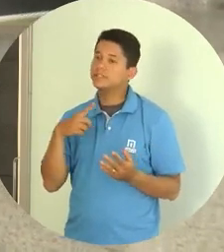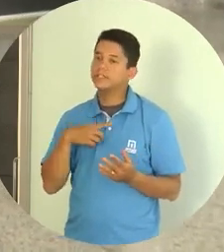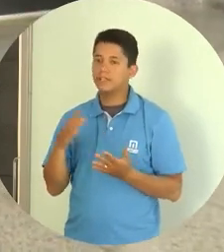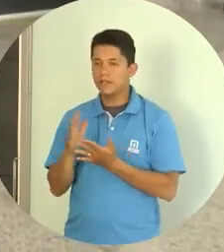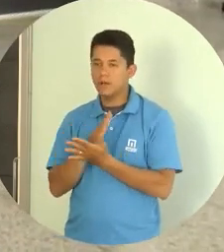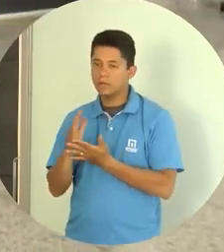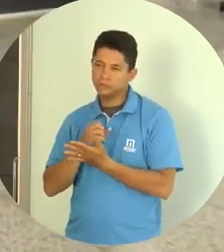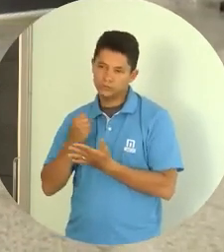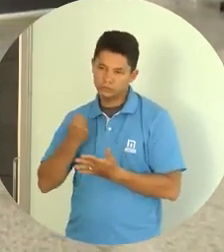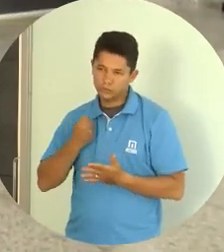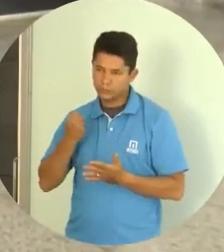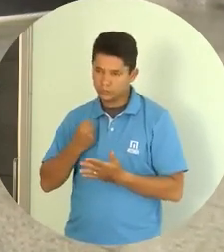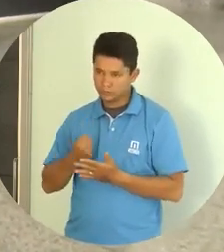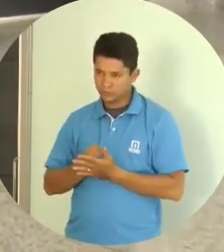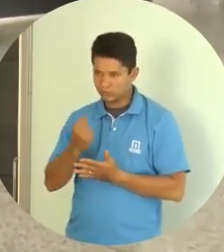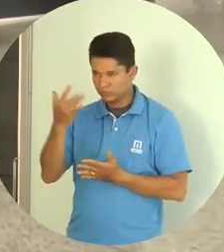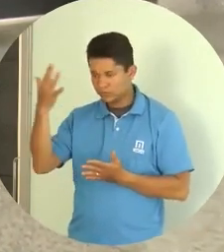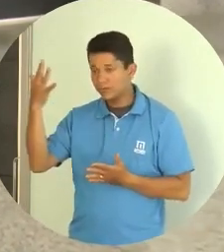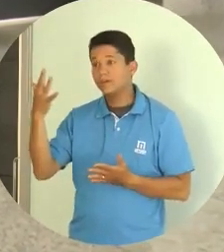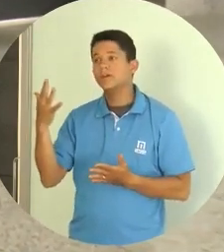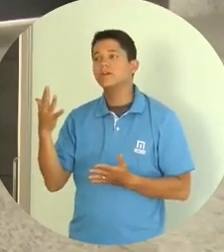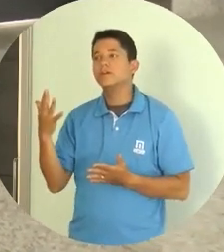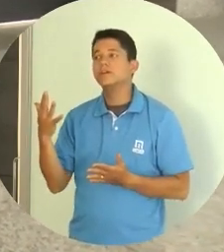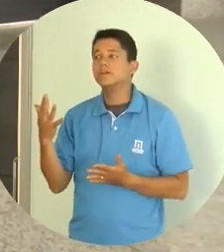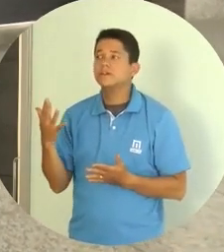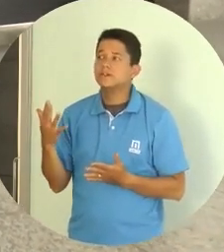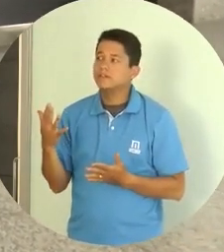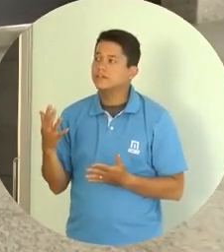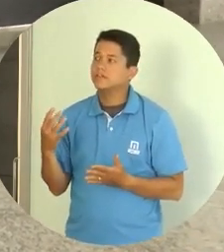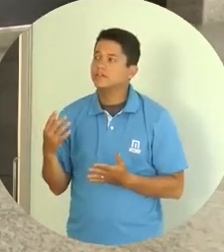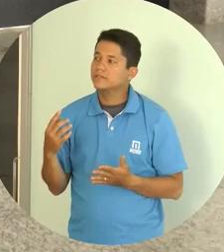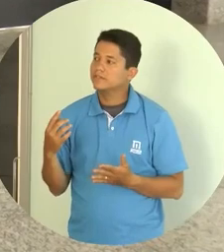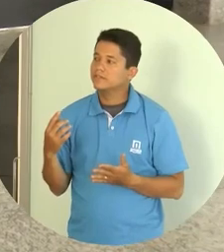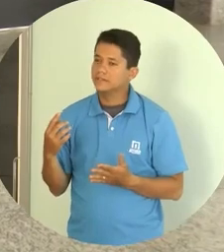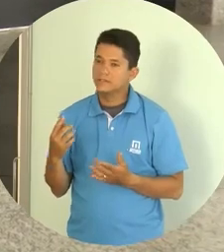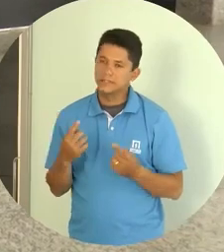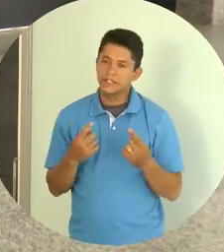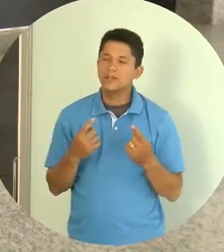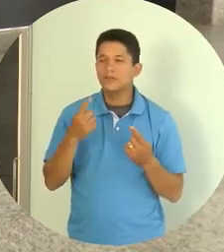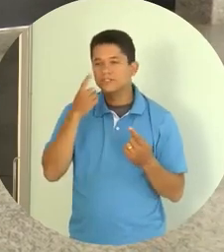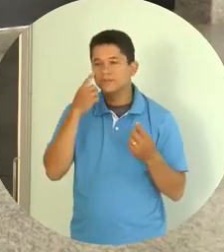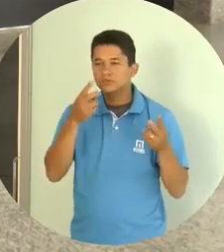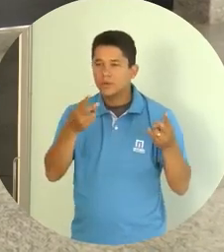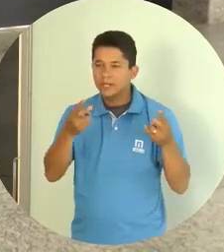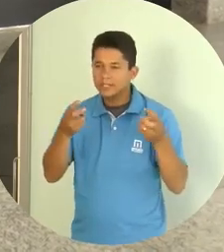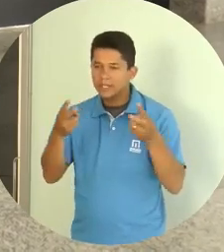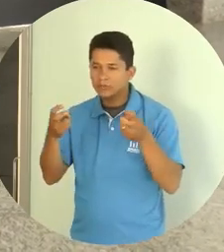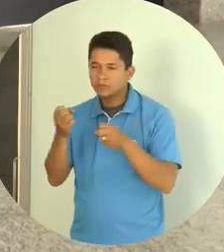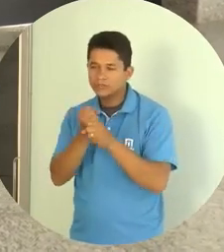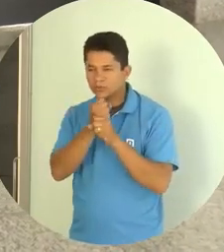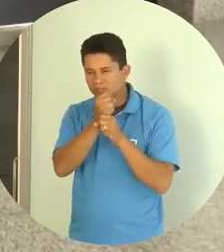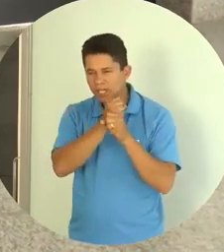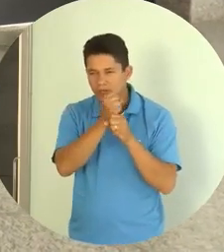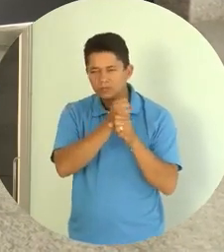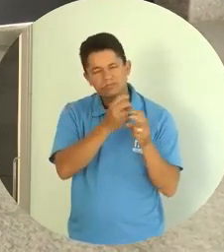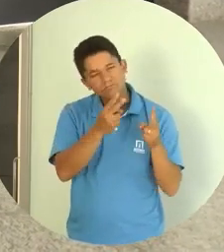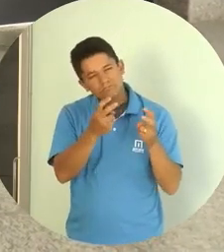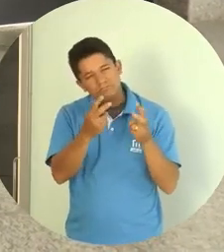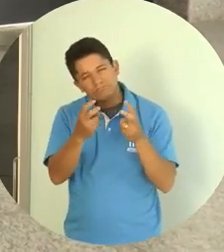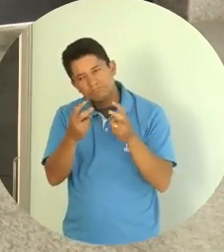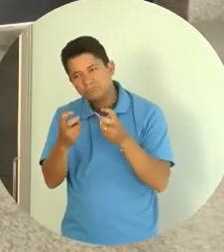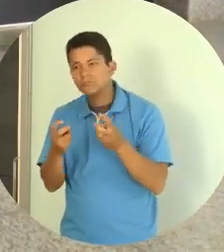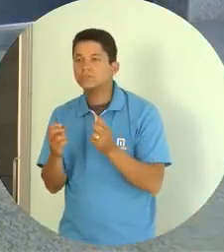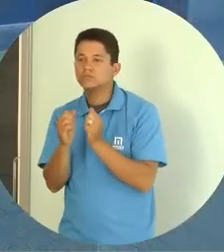aí que nós fomos, né, Gillian, coletando ao longo dos anos, junto com o Edmar, com o